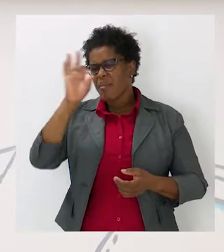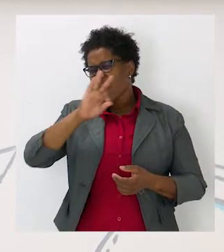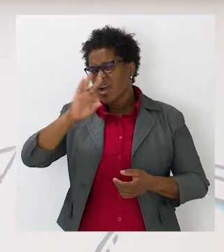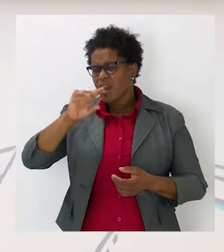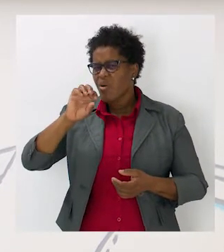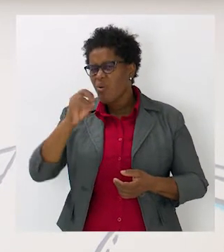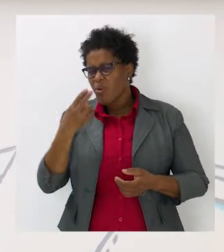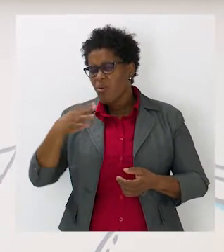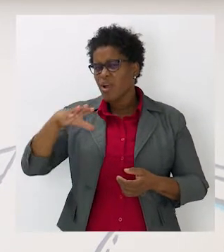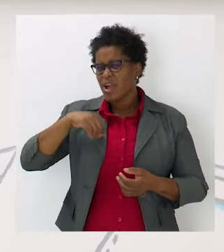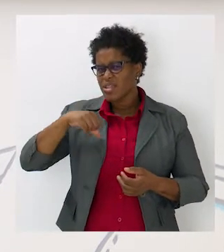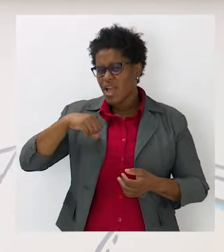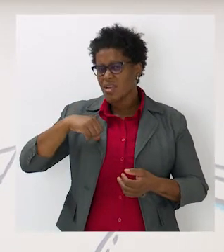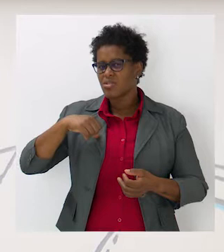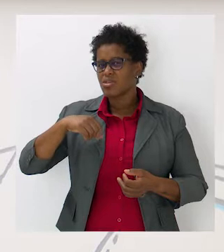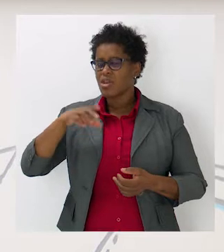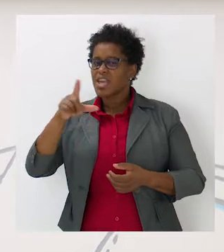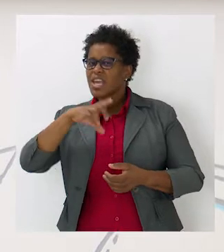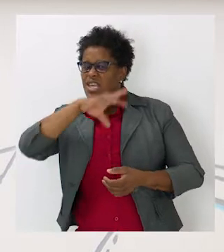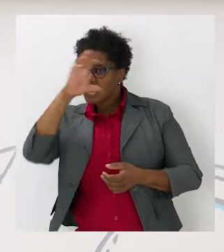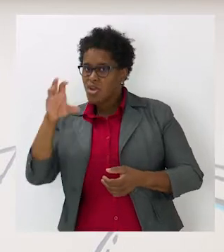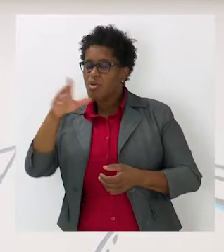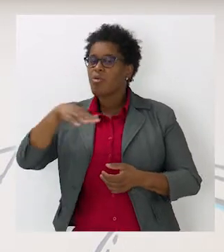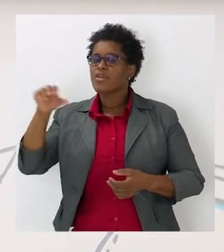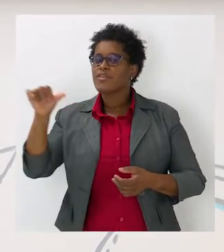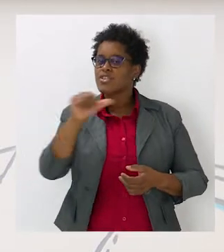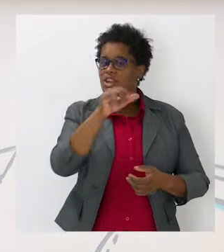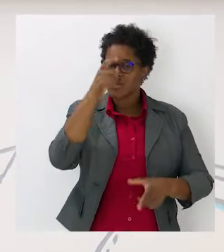onde emigraram os gregos,